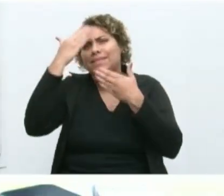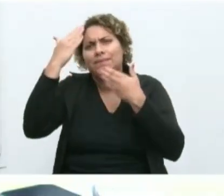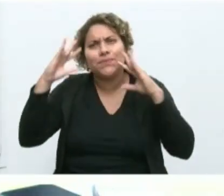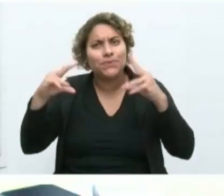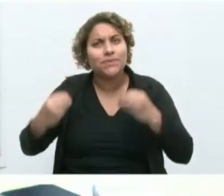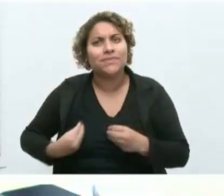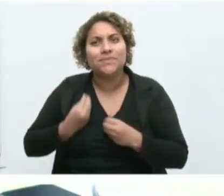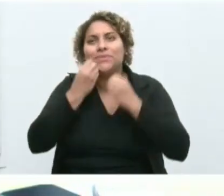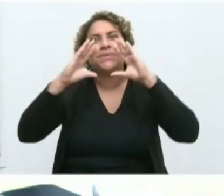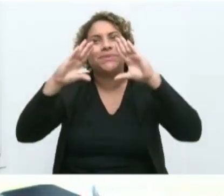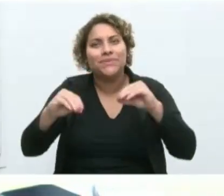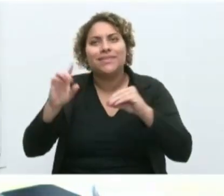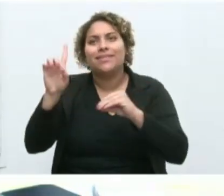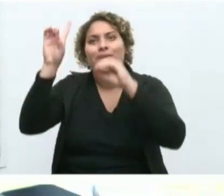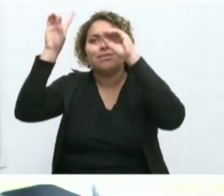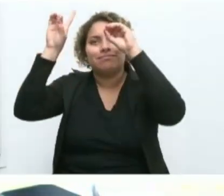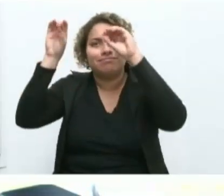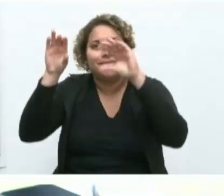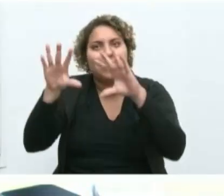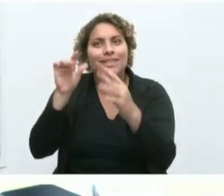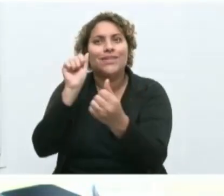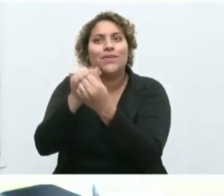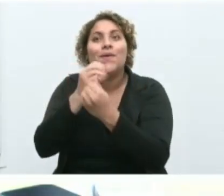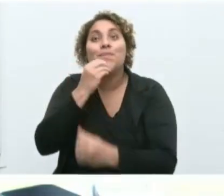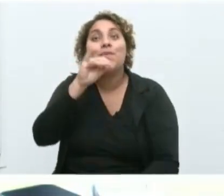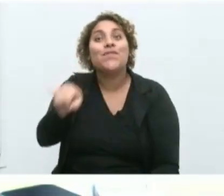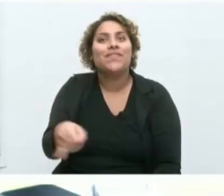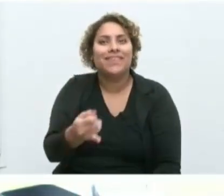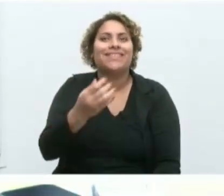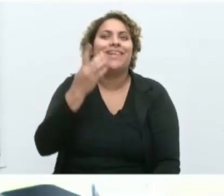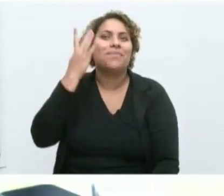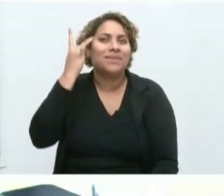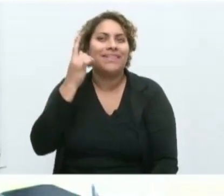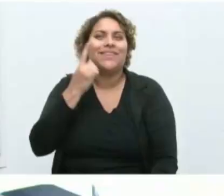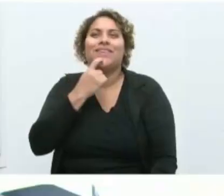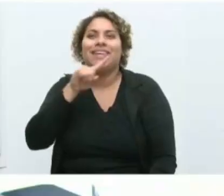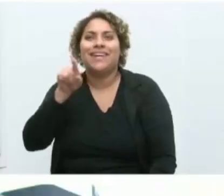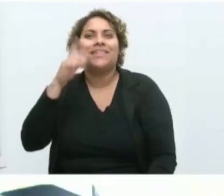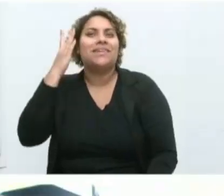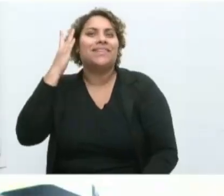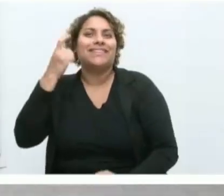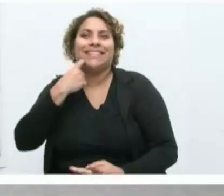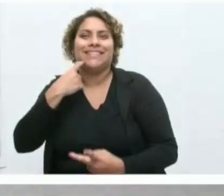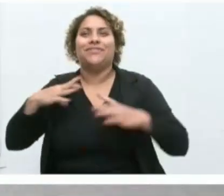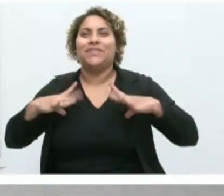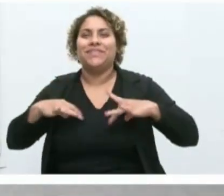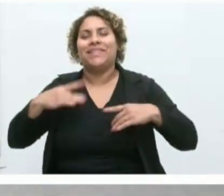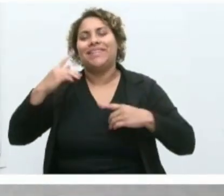Deus. Um bom ponto facultativo e até a próxima, se Deus quiser.